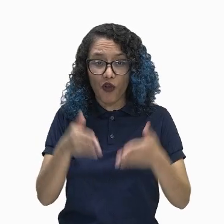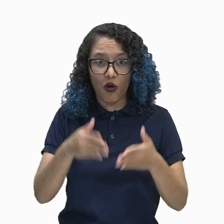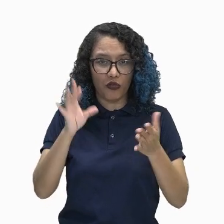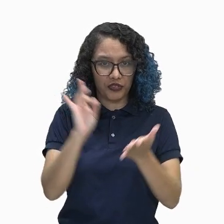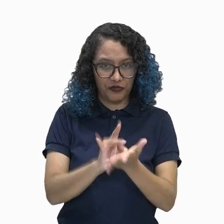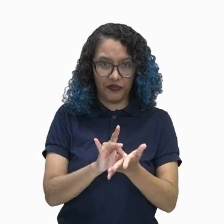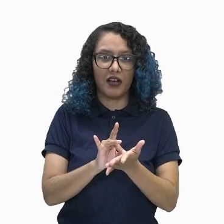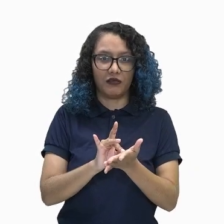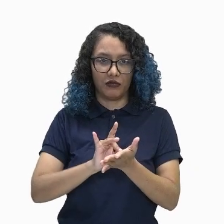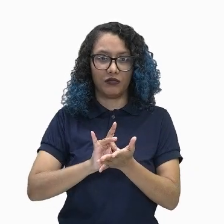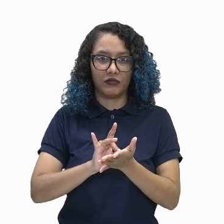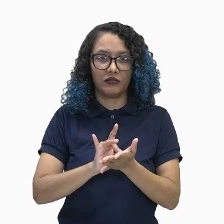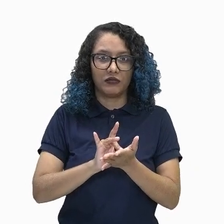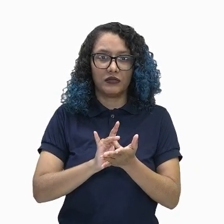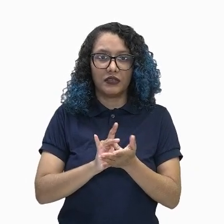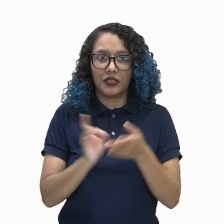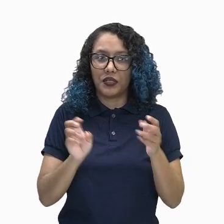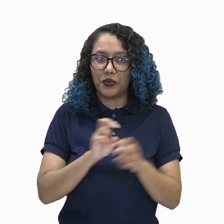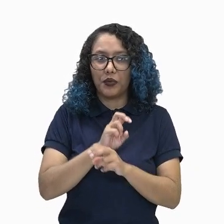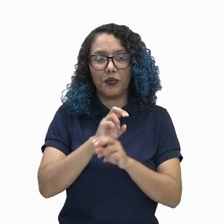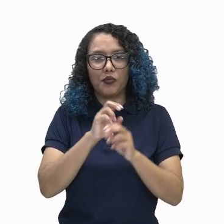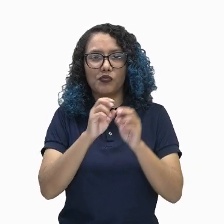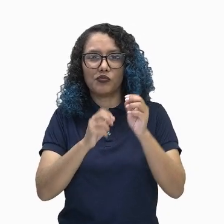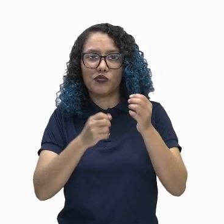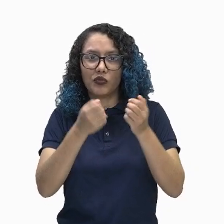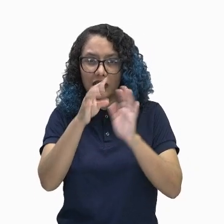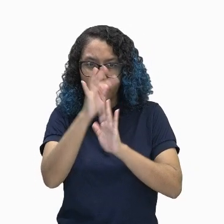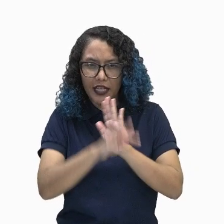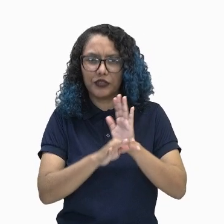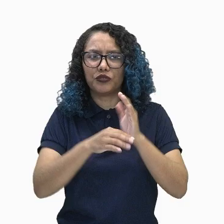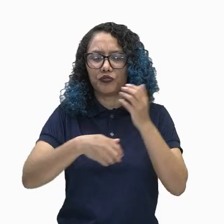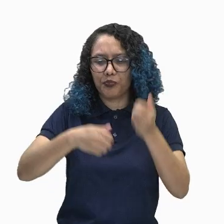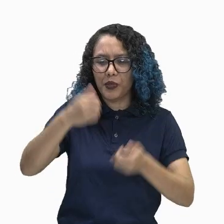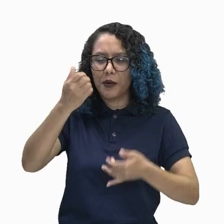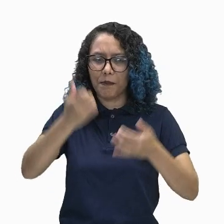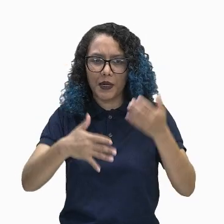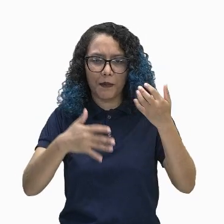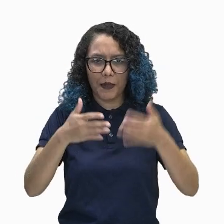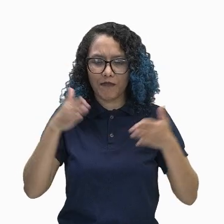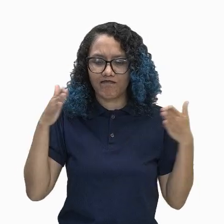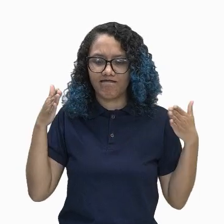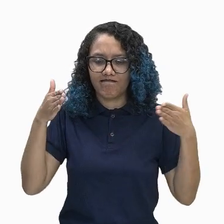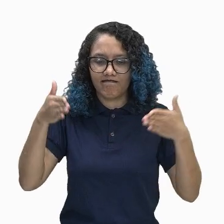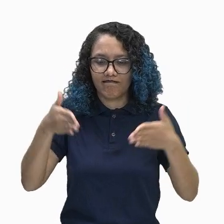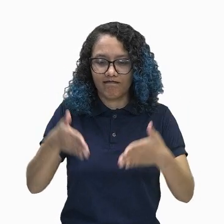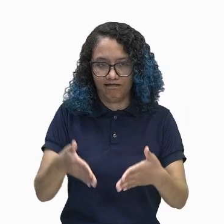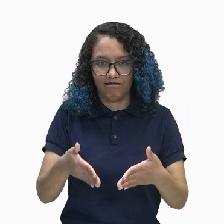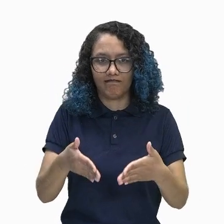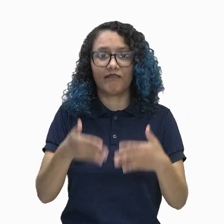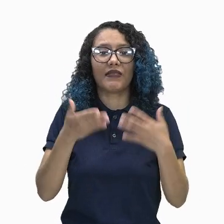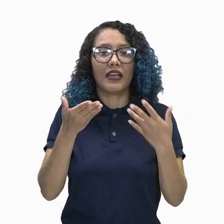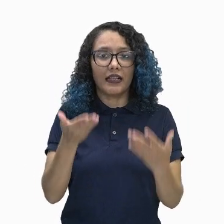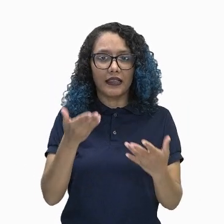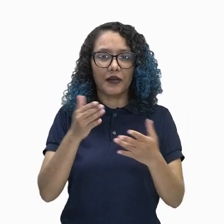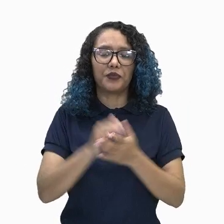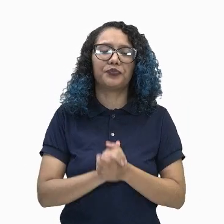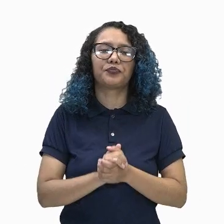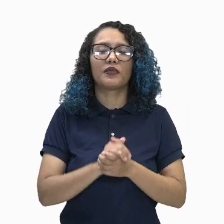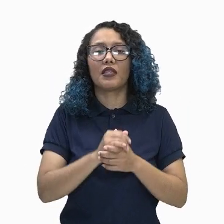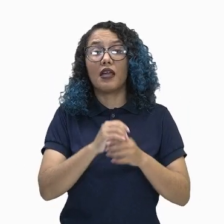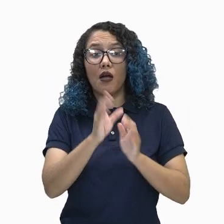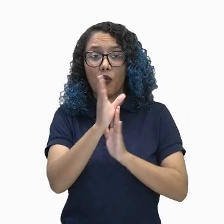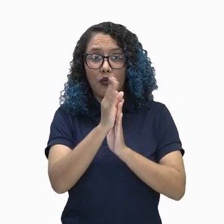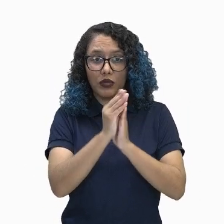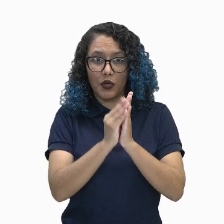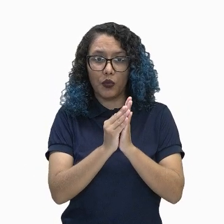do tema que será abordada. Então, um texto, ele pode abordar, dentro de um assunto como tecnologia, ele